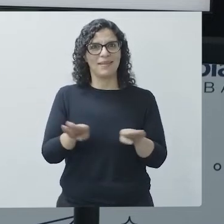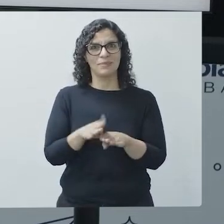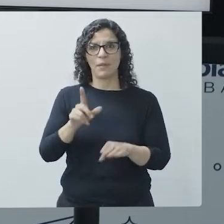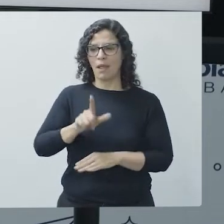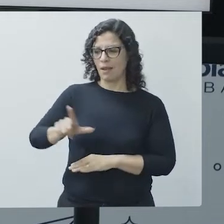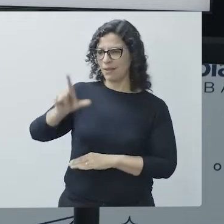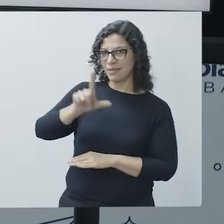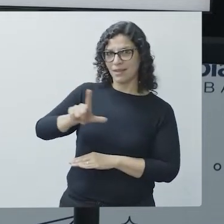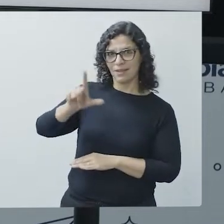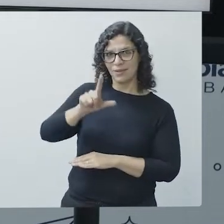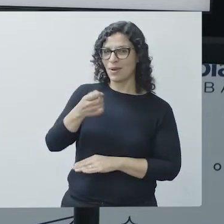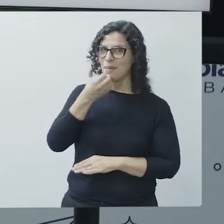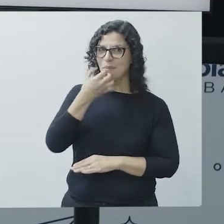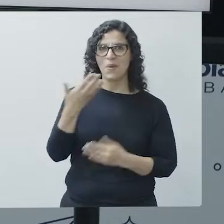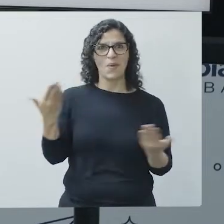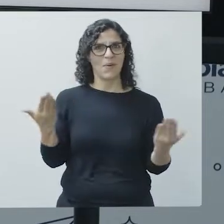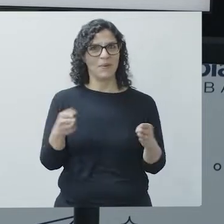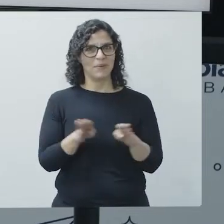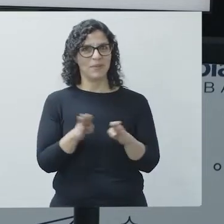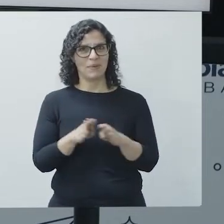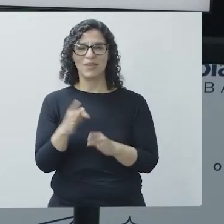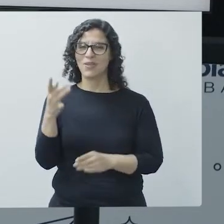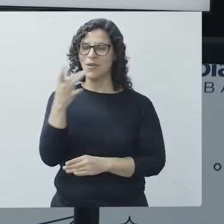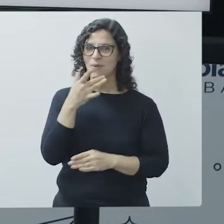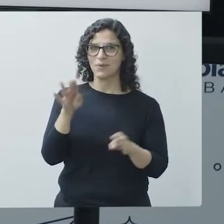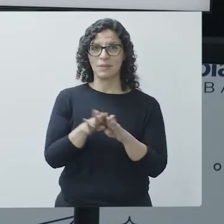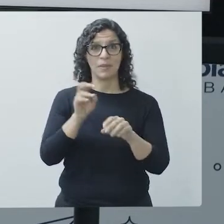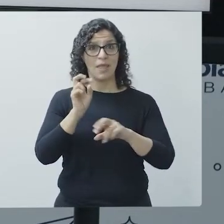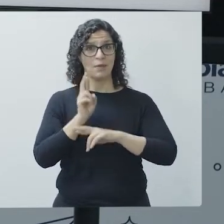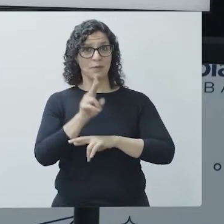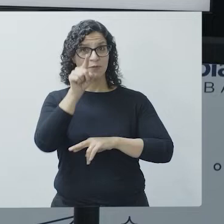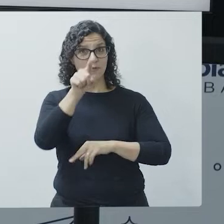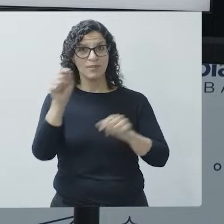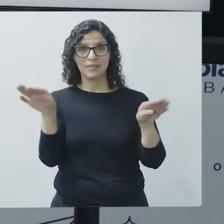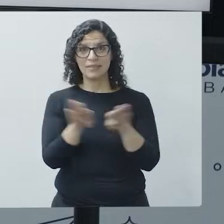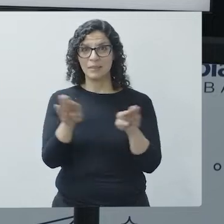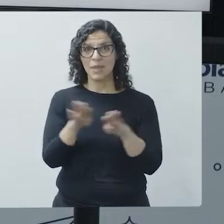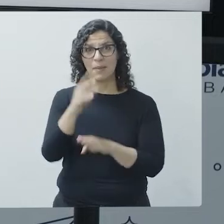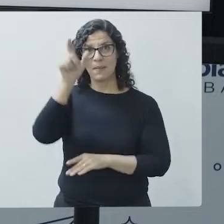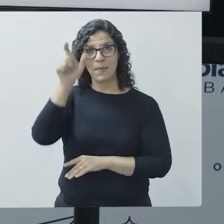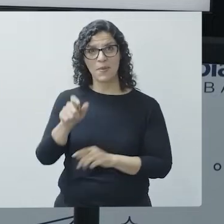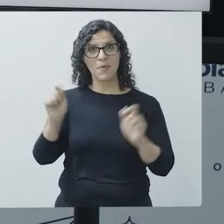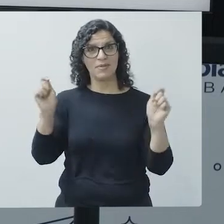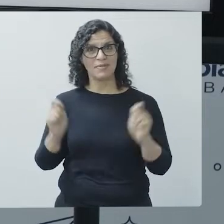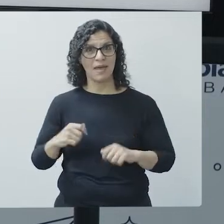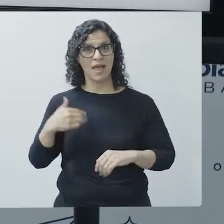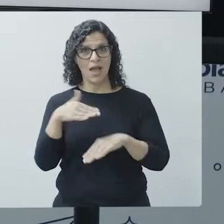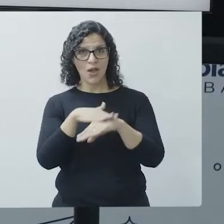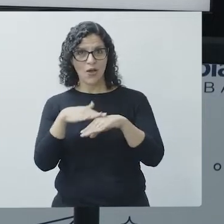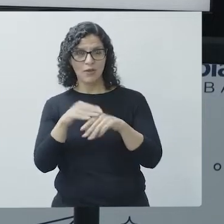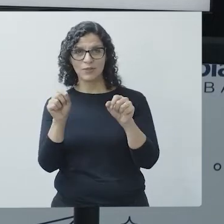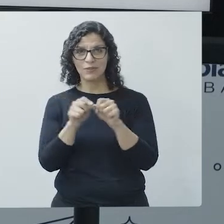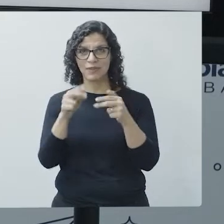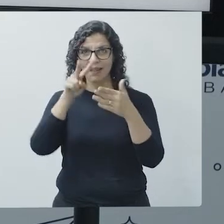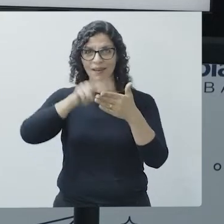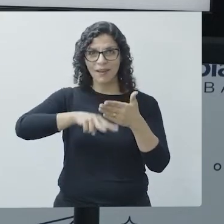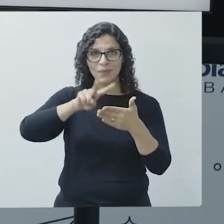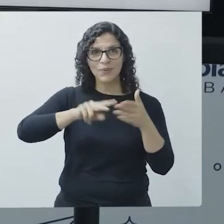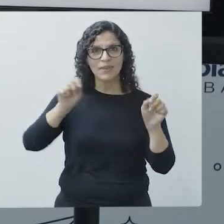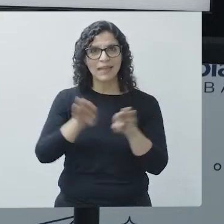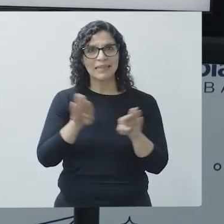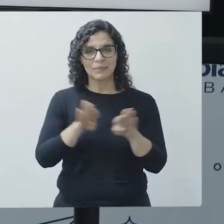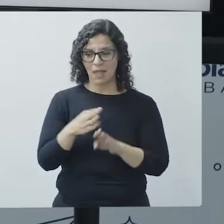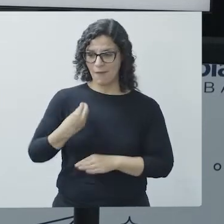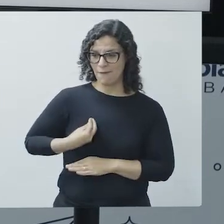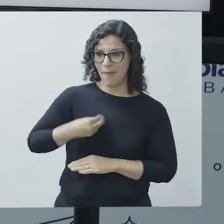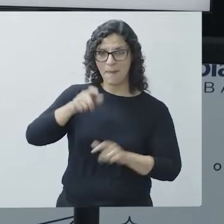literatura é muito boa, muito gostosa. E espero que você seja aquela pessoa que gosta de fazer leituras, de